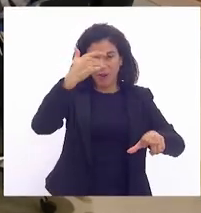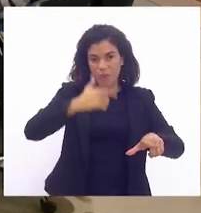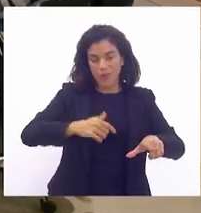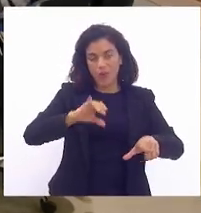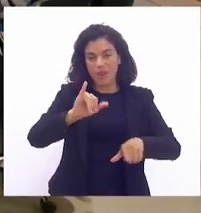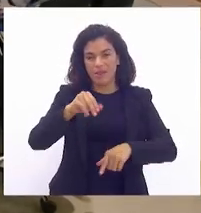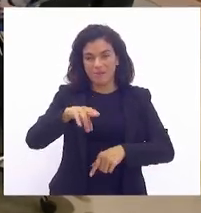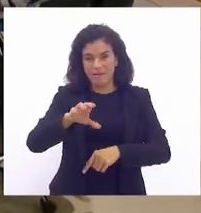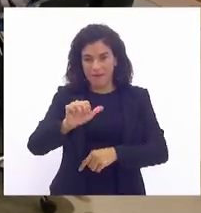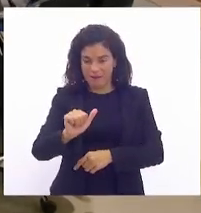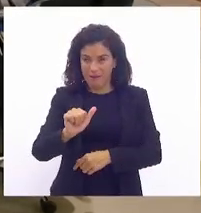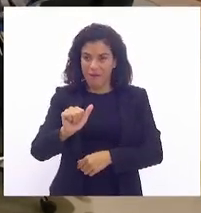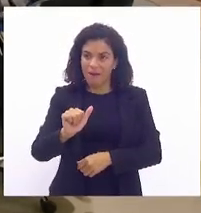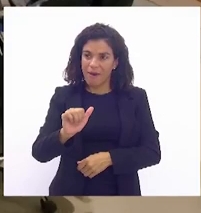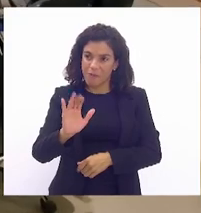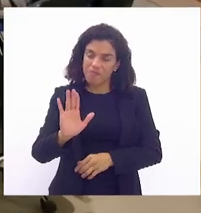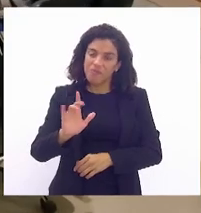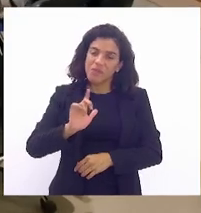tem, né,